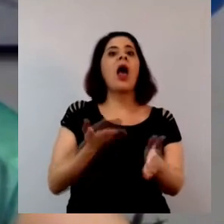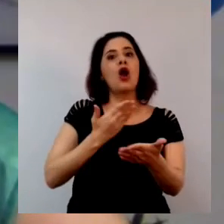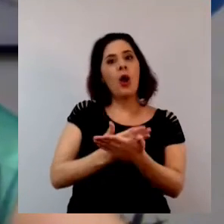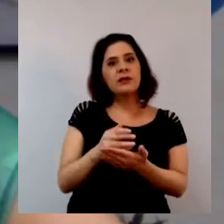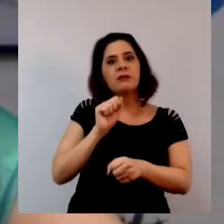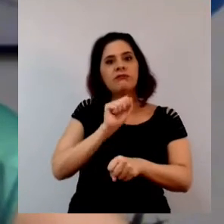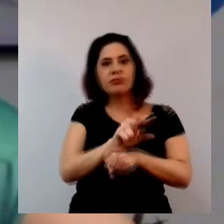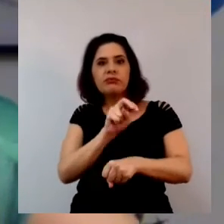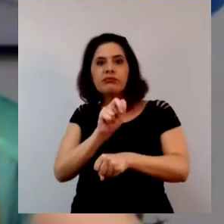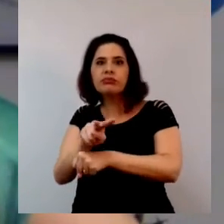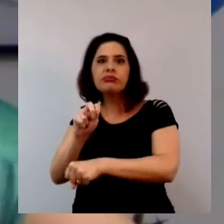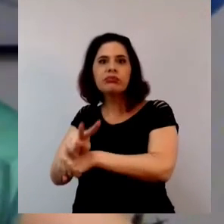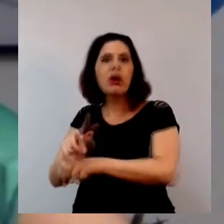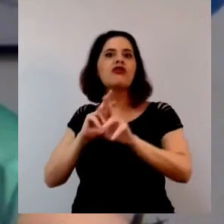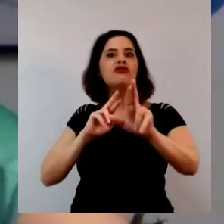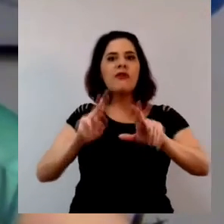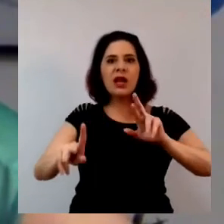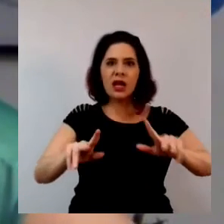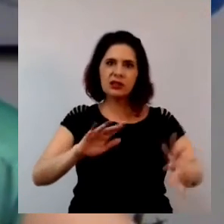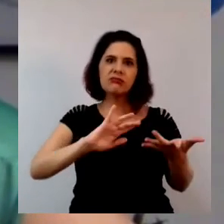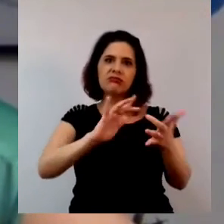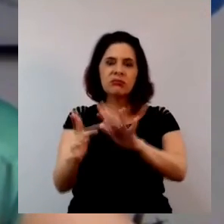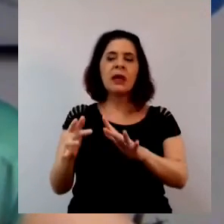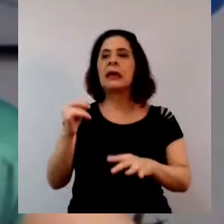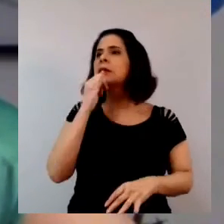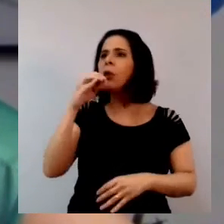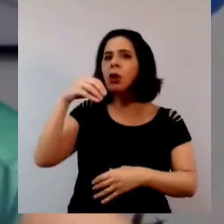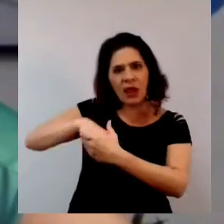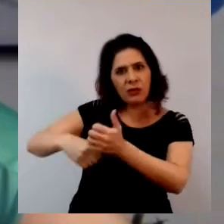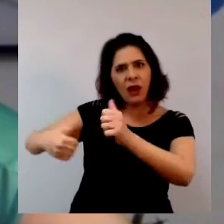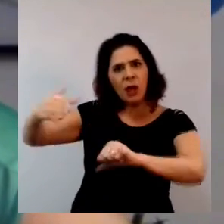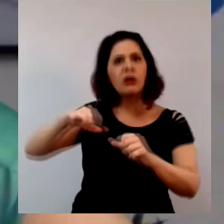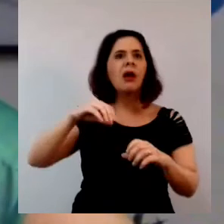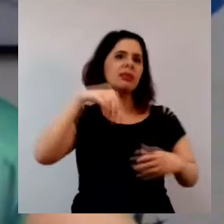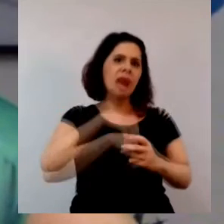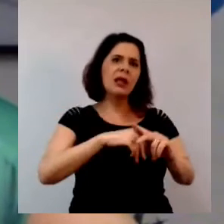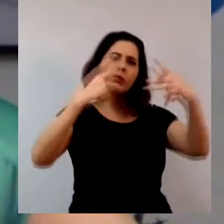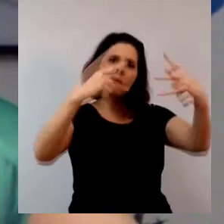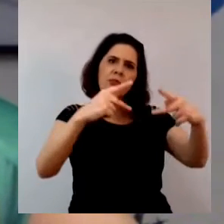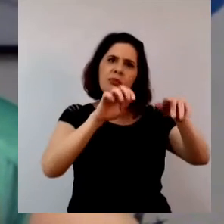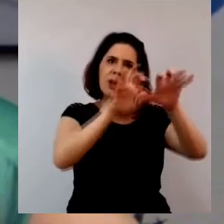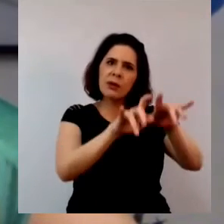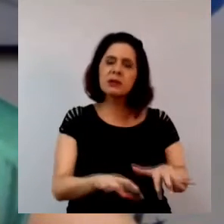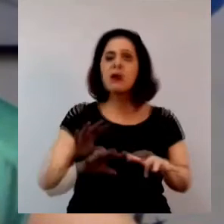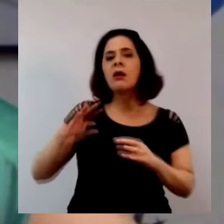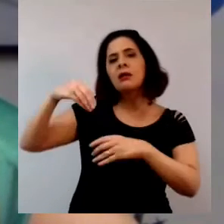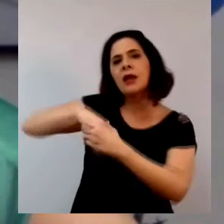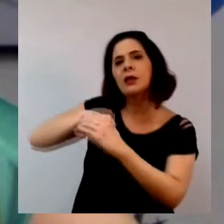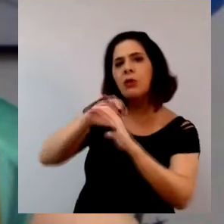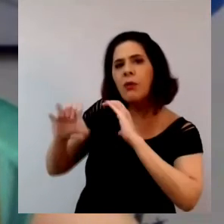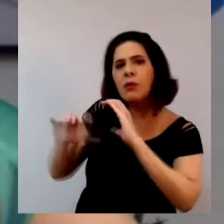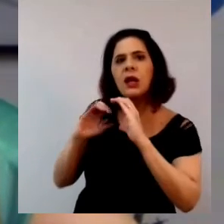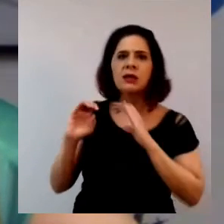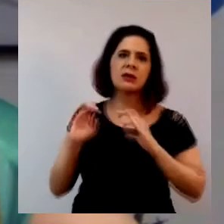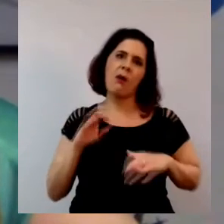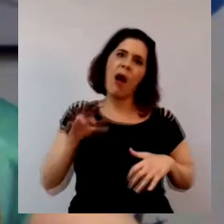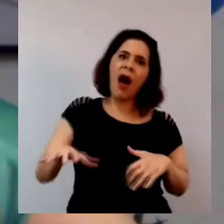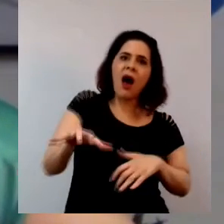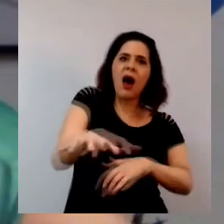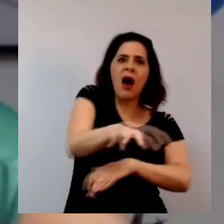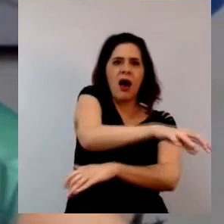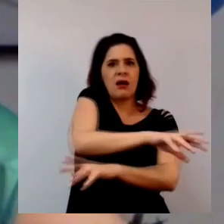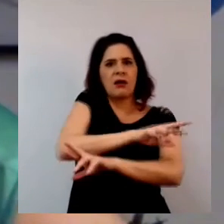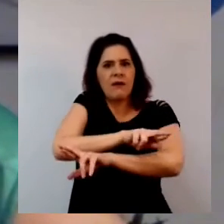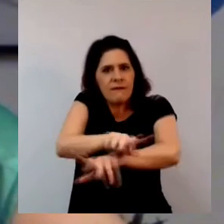mesmo dentro dos laboratórios, na programação, na comunicação, a gente vai